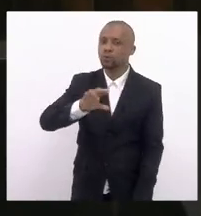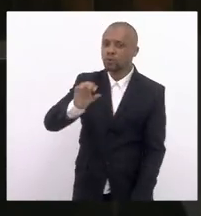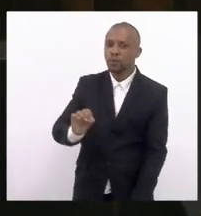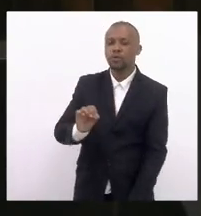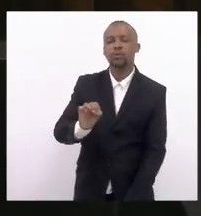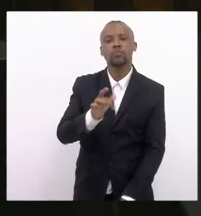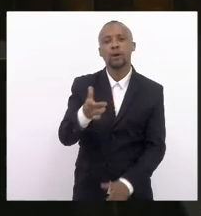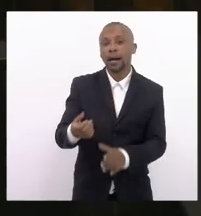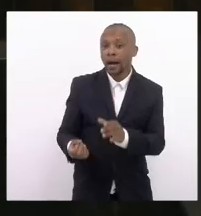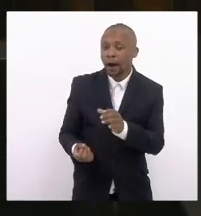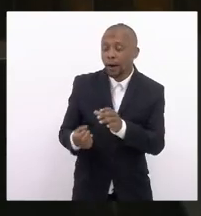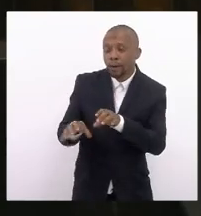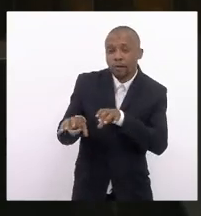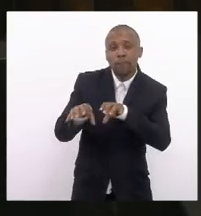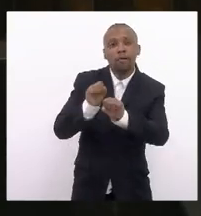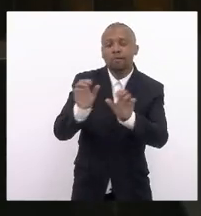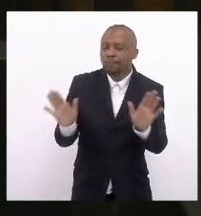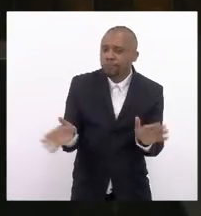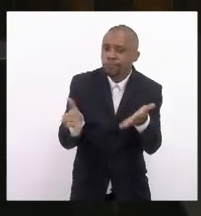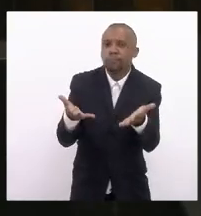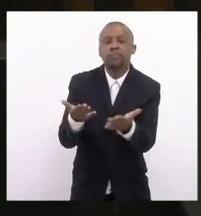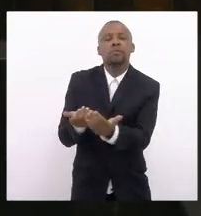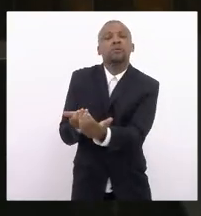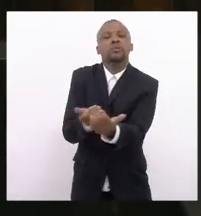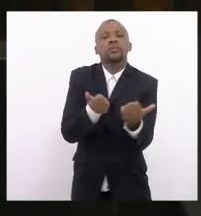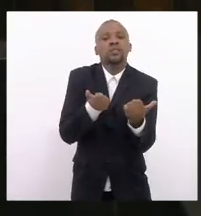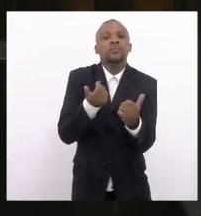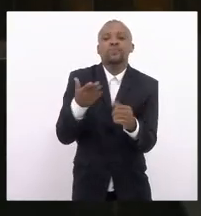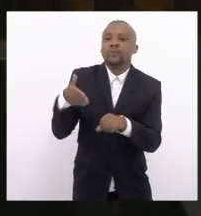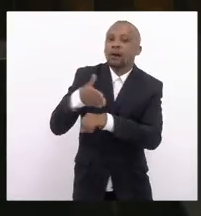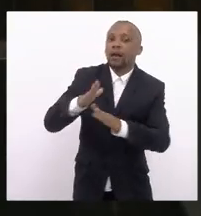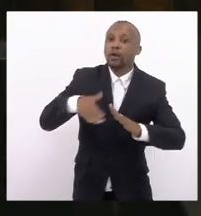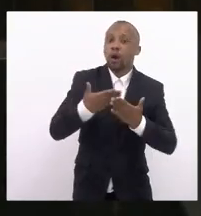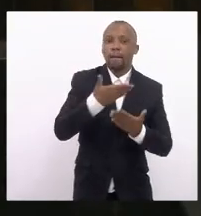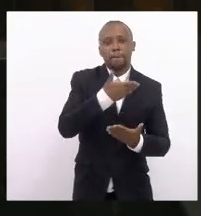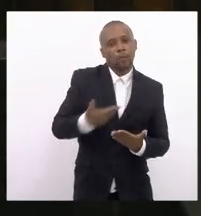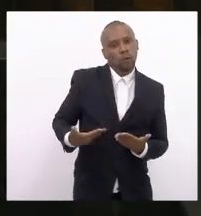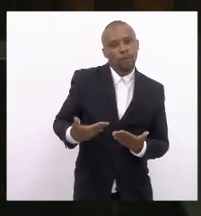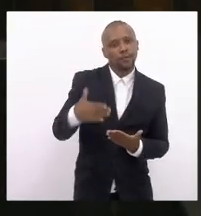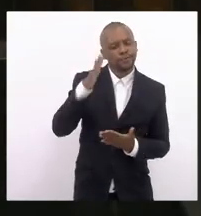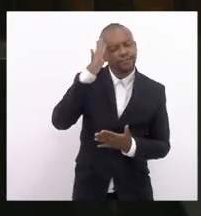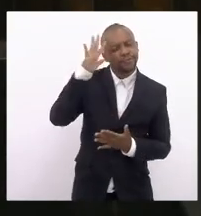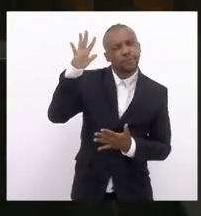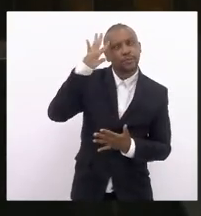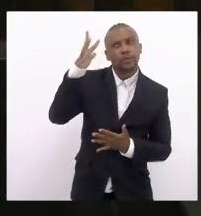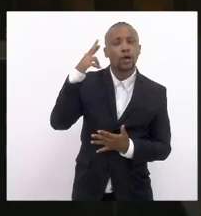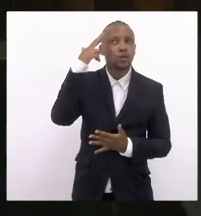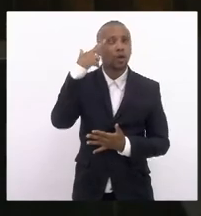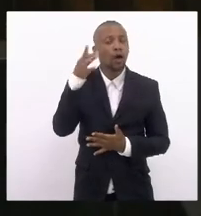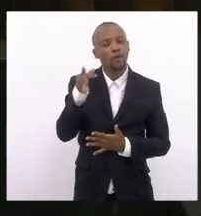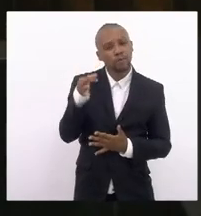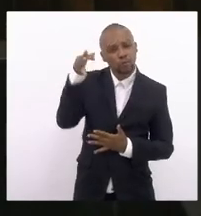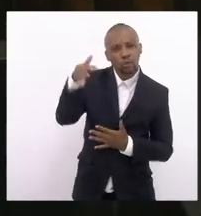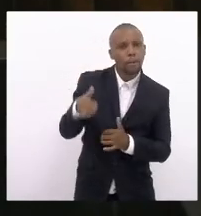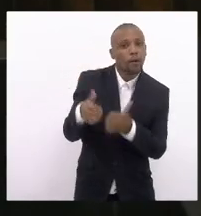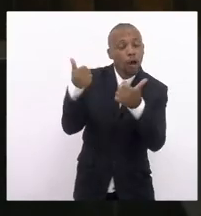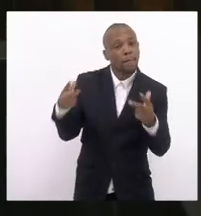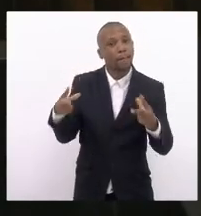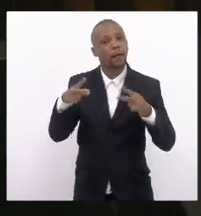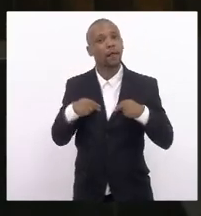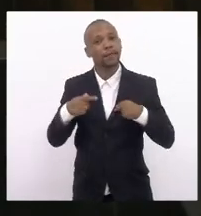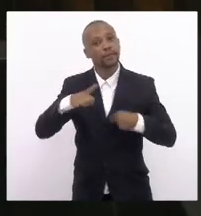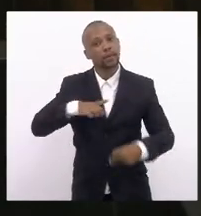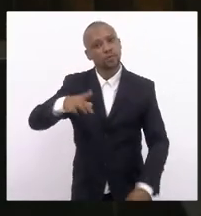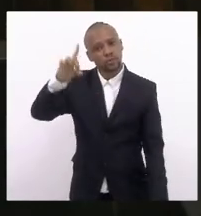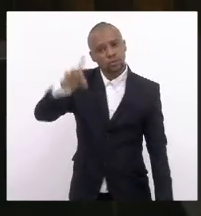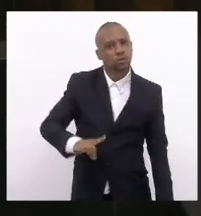formação da nossa juventude que frequenta a escola pública, da nossa juventude que sonha com o futuro e merece, tem direito a